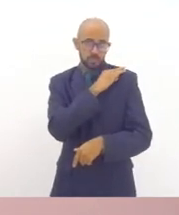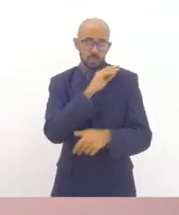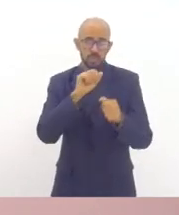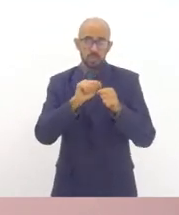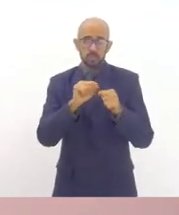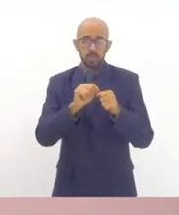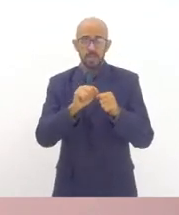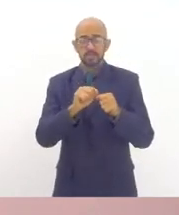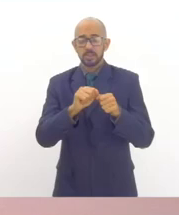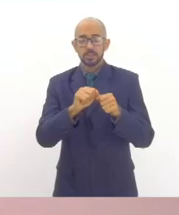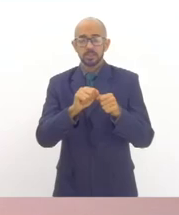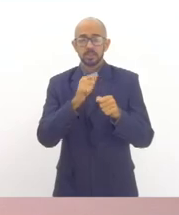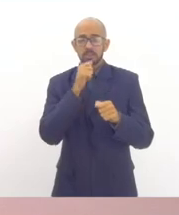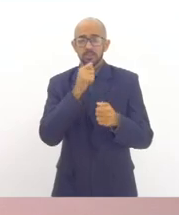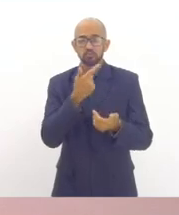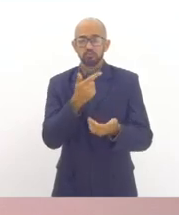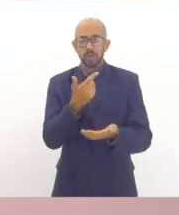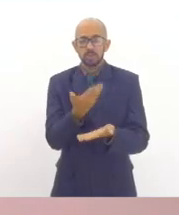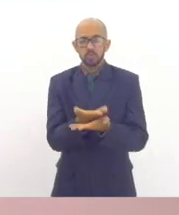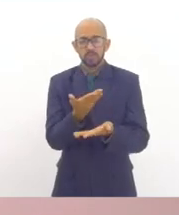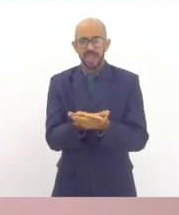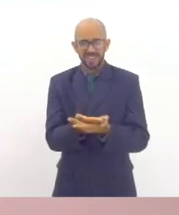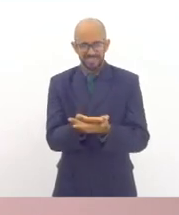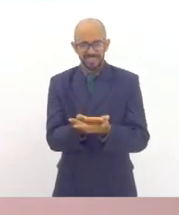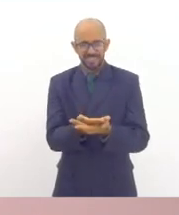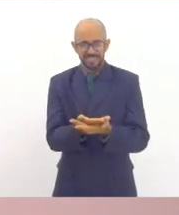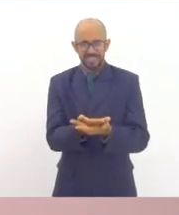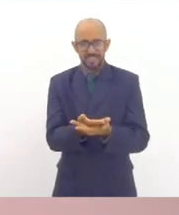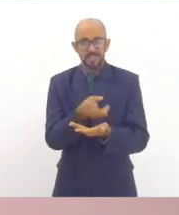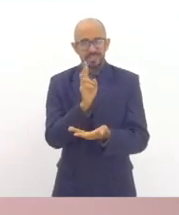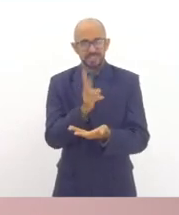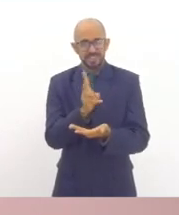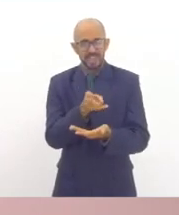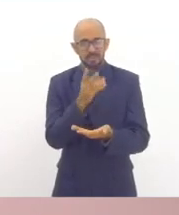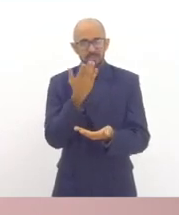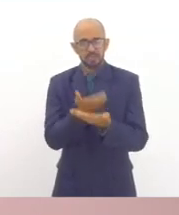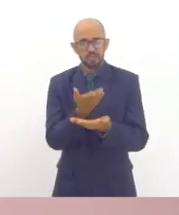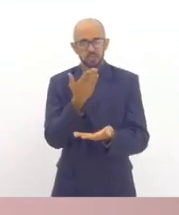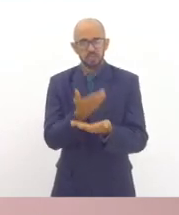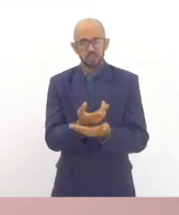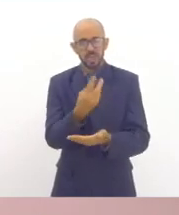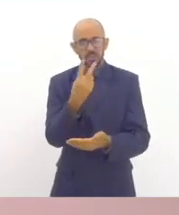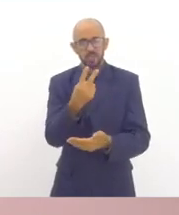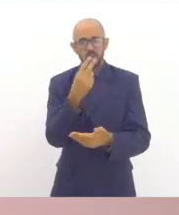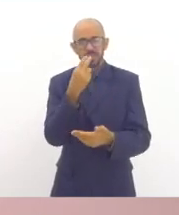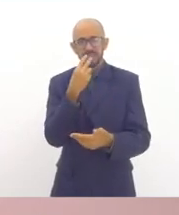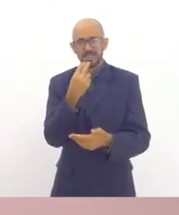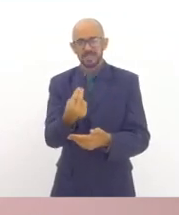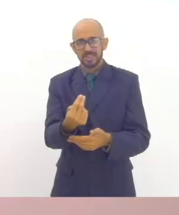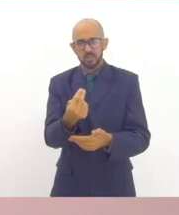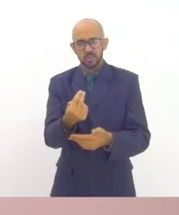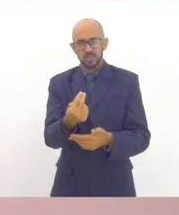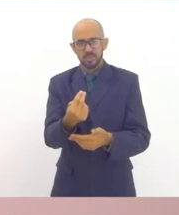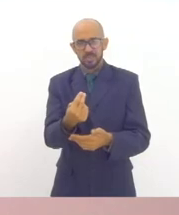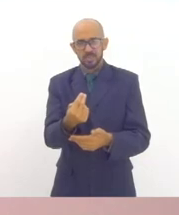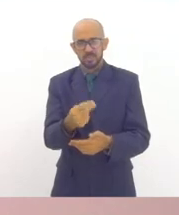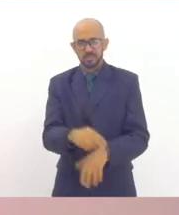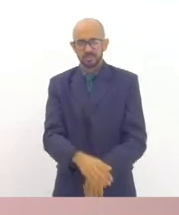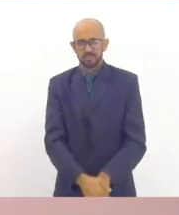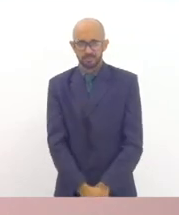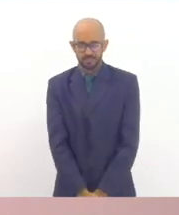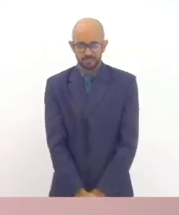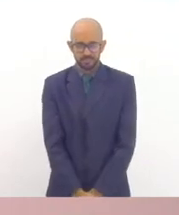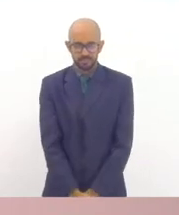as que sobrou. Então, ele estuda sempre 2 línguas estruturadas em 3 anos. Né? E como é que é o